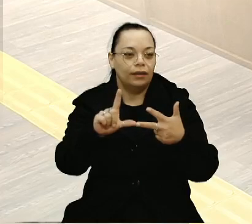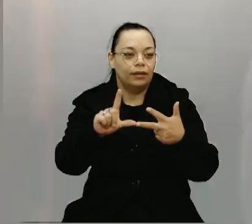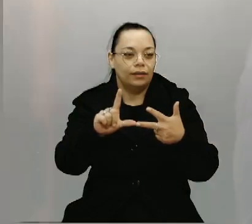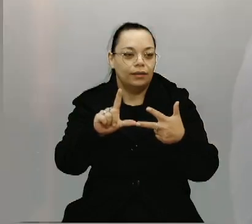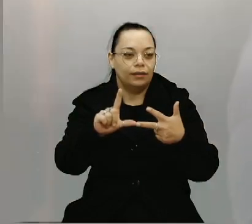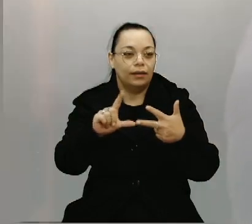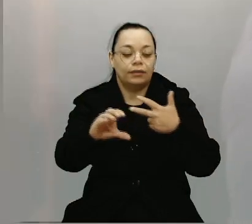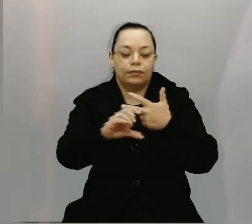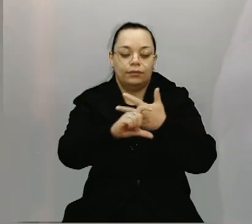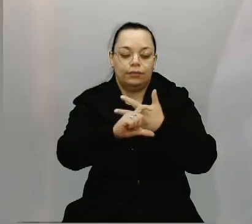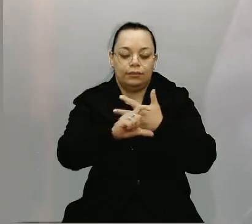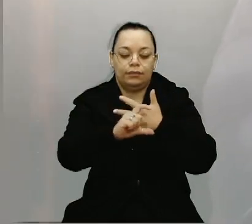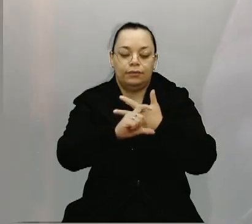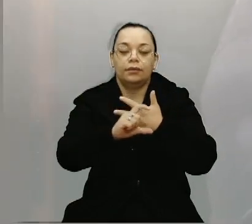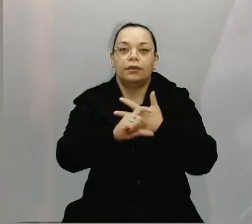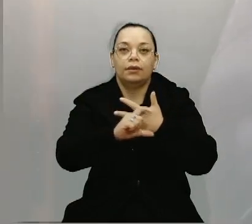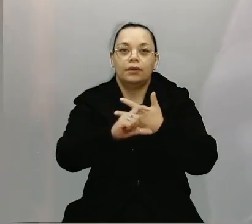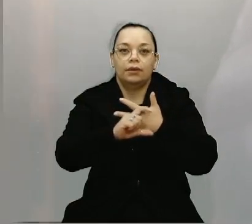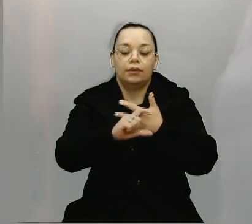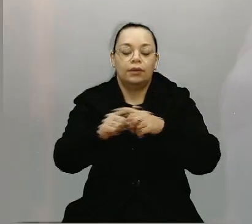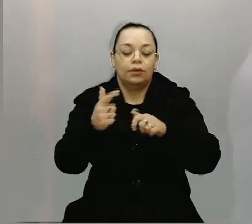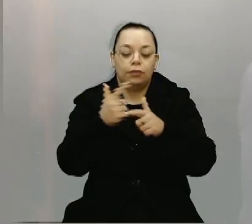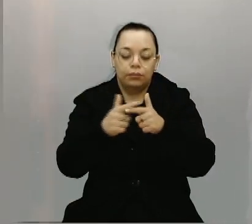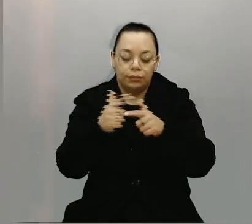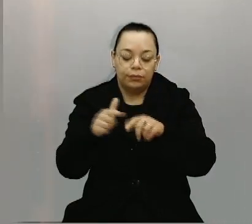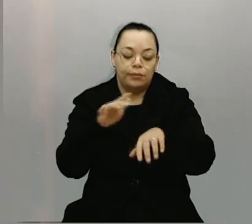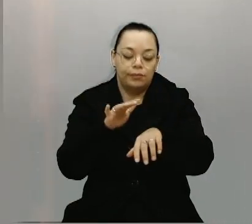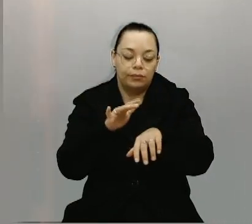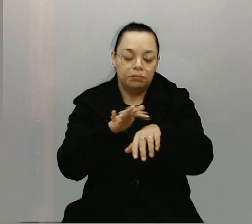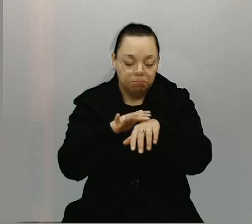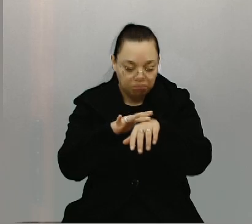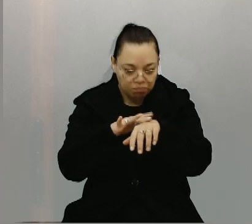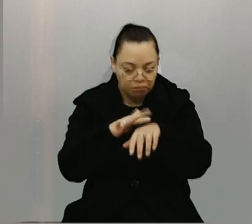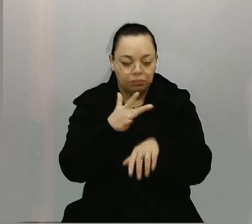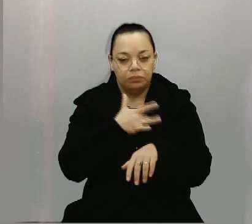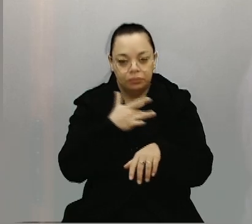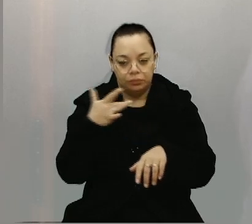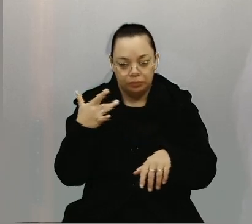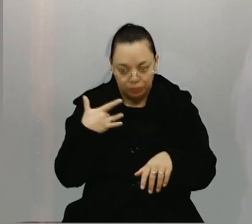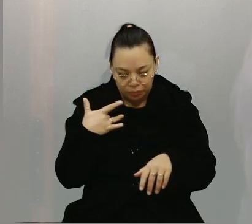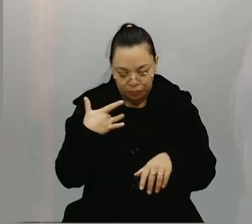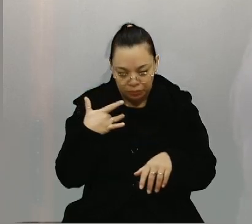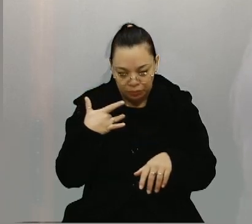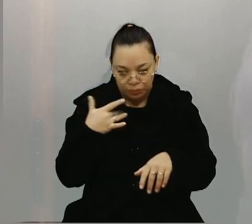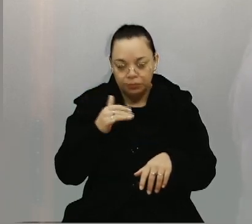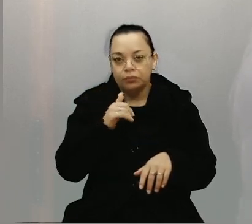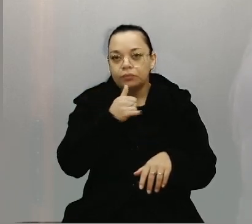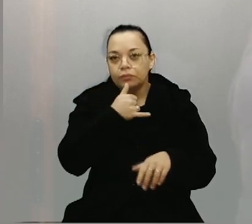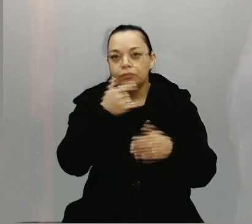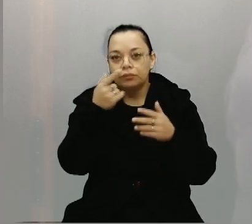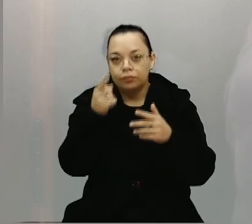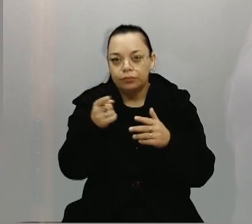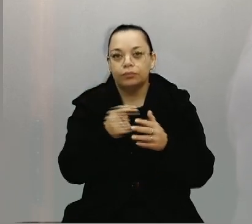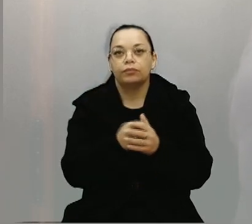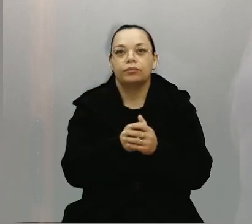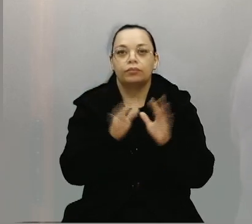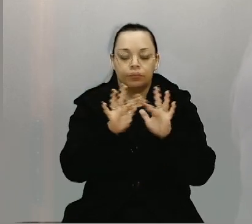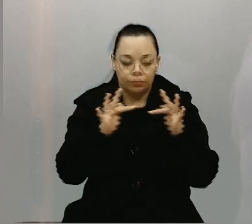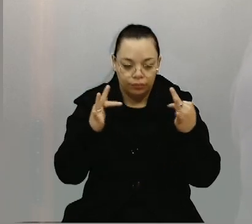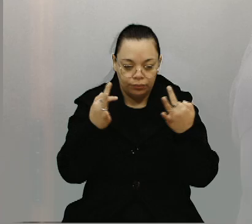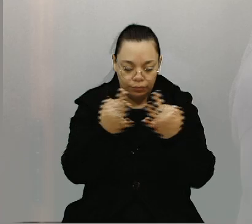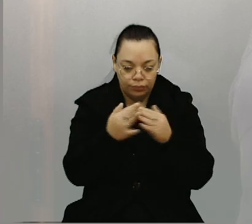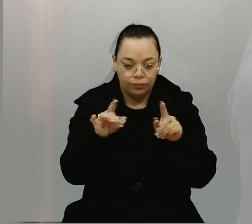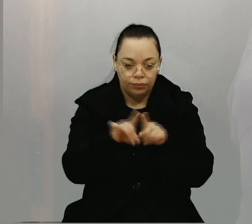vida dele com esse problema de enfermo, bastante problema de saúde. Então, os votos de pesar a ele, a família dele,